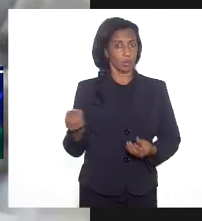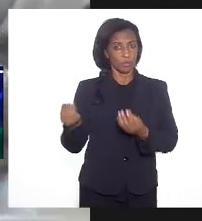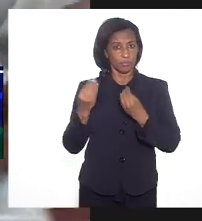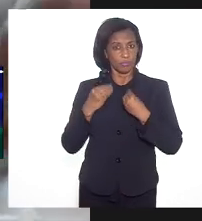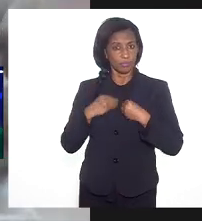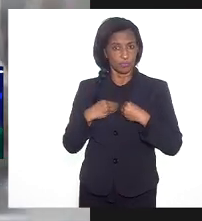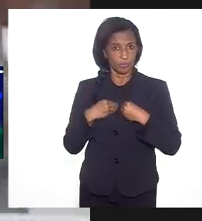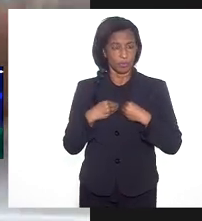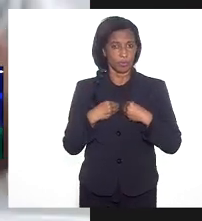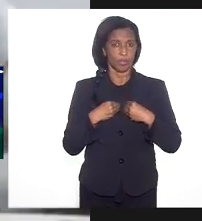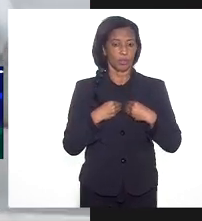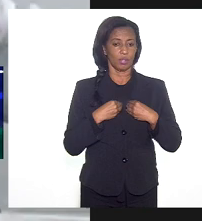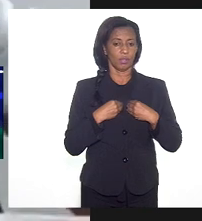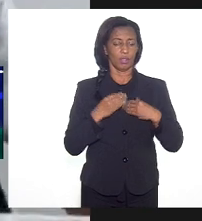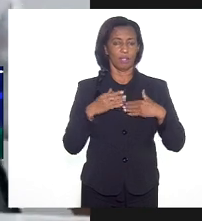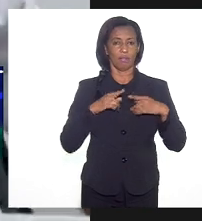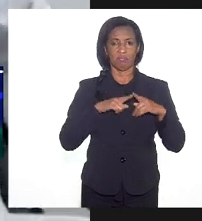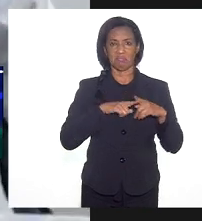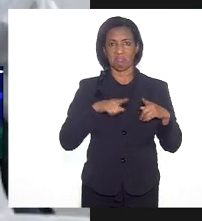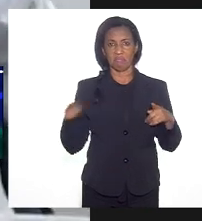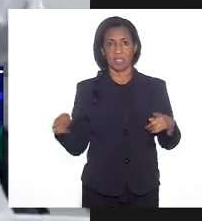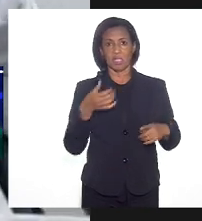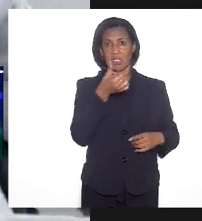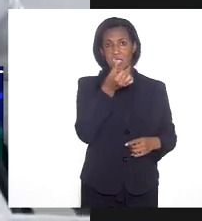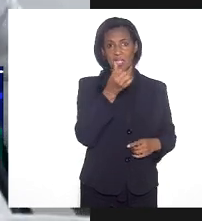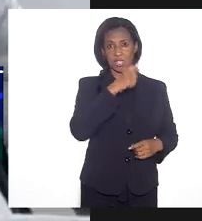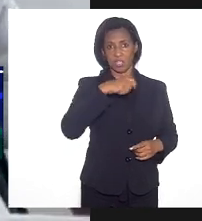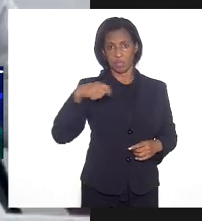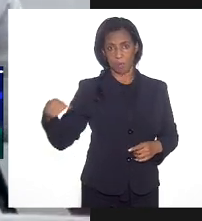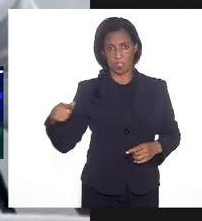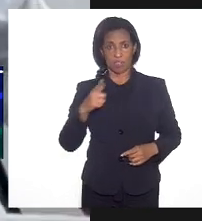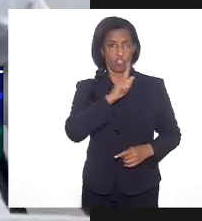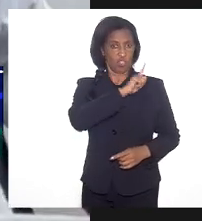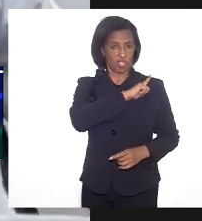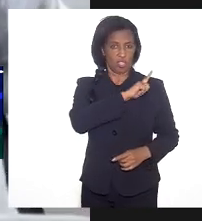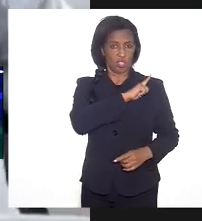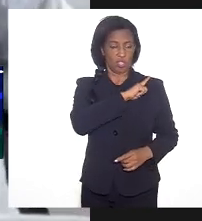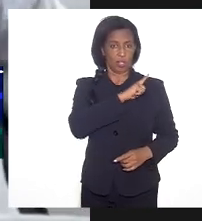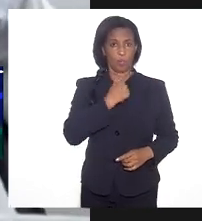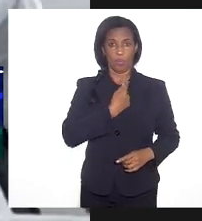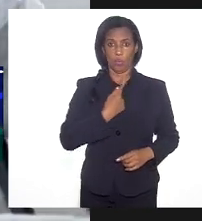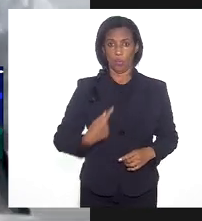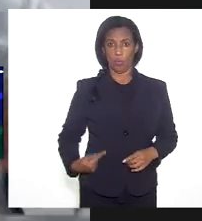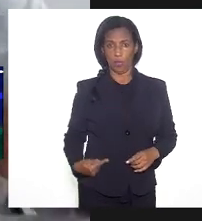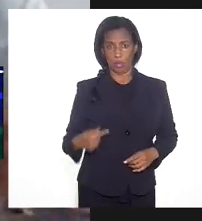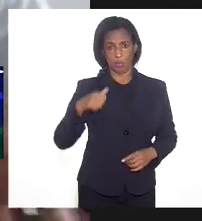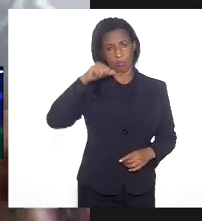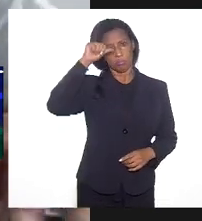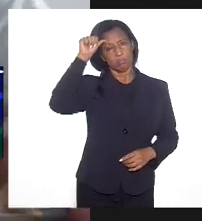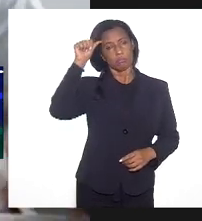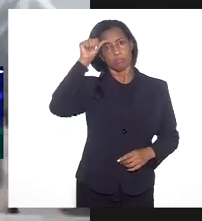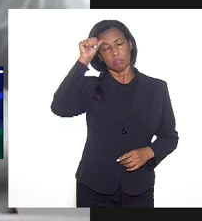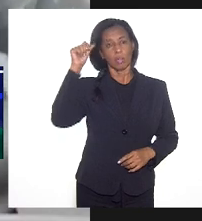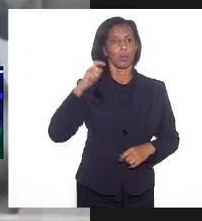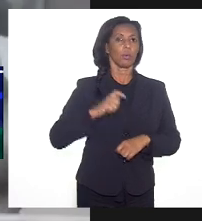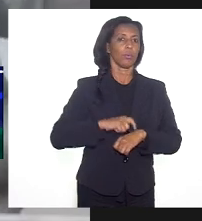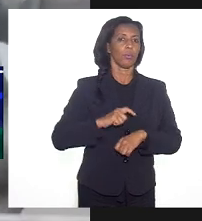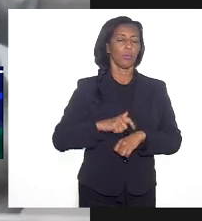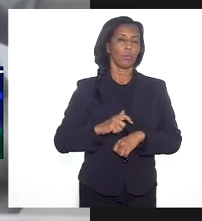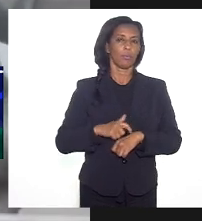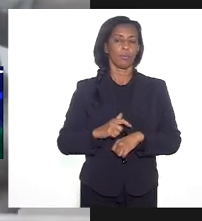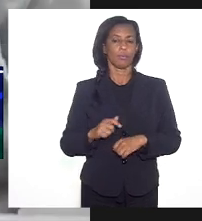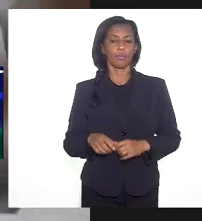concedida durante esses exatos seis meses de gestão pelo governador Cláudio Castro no momento